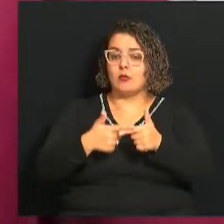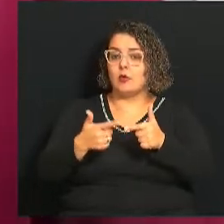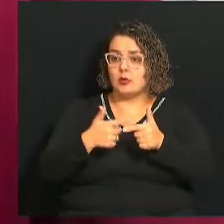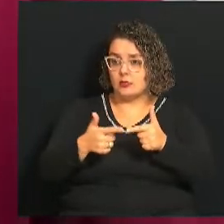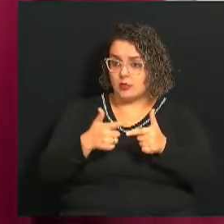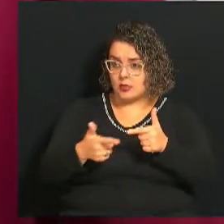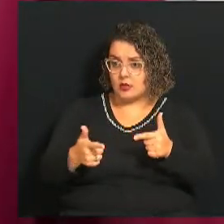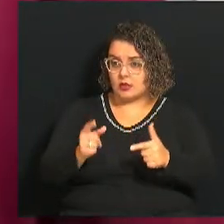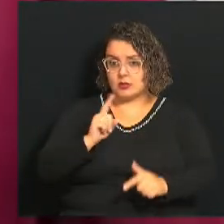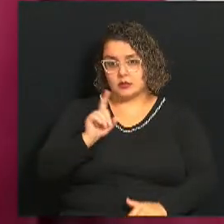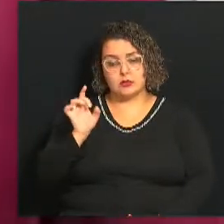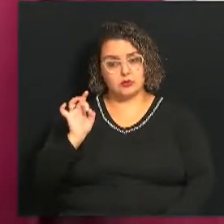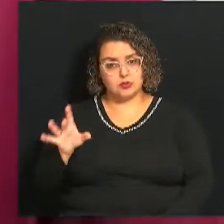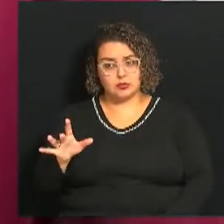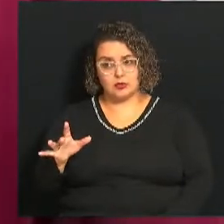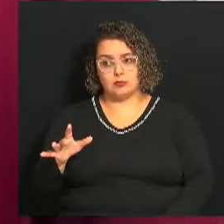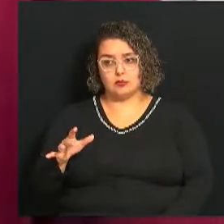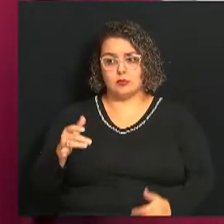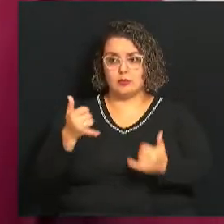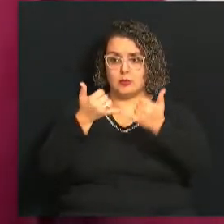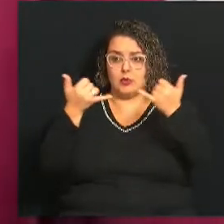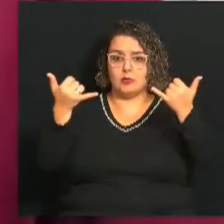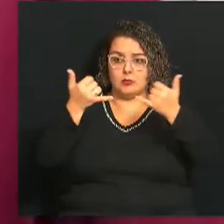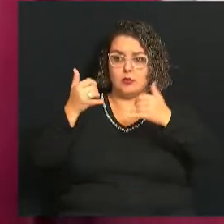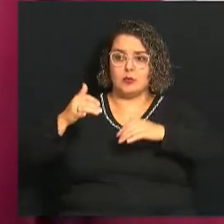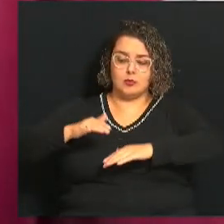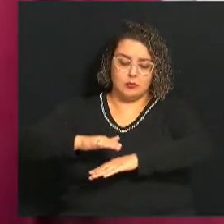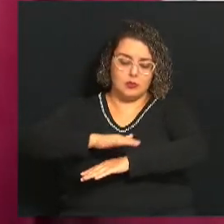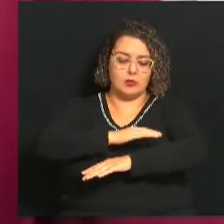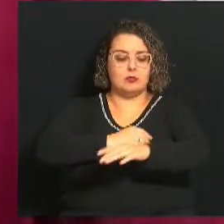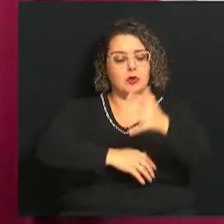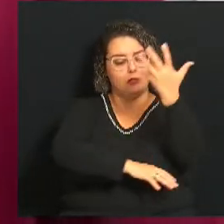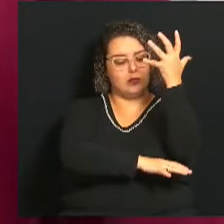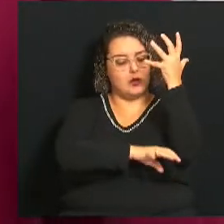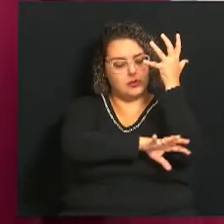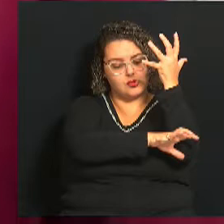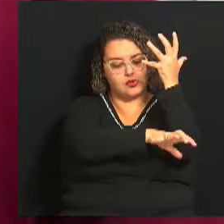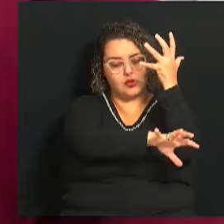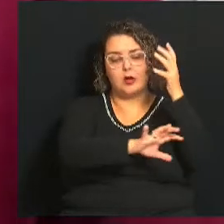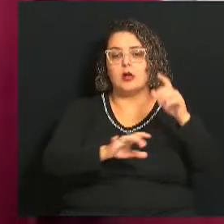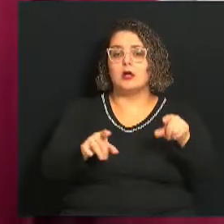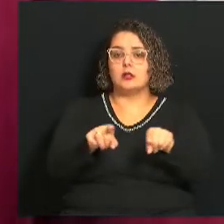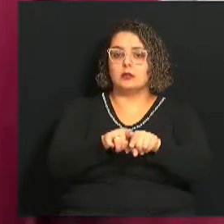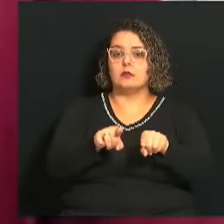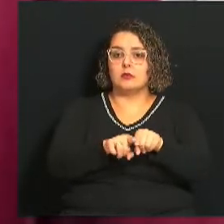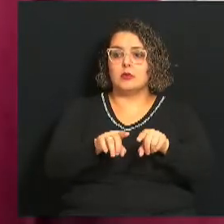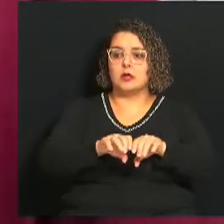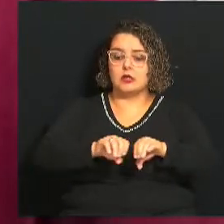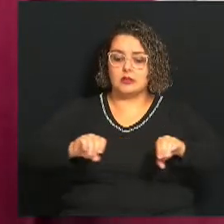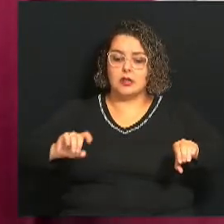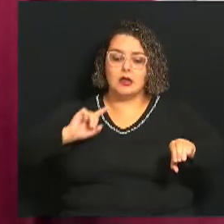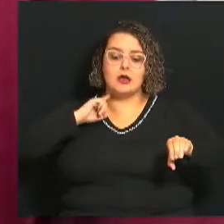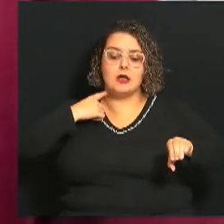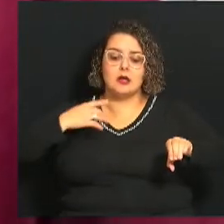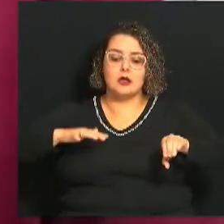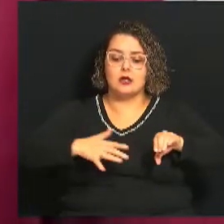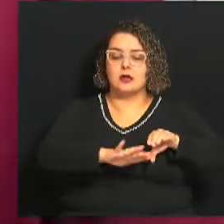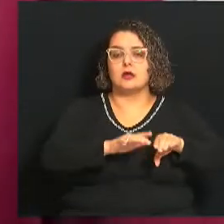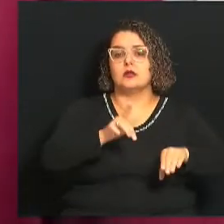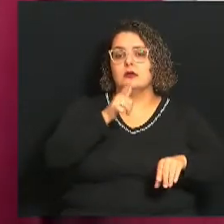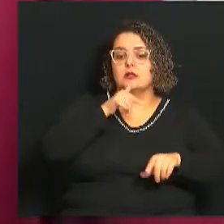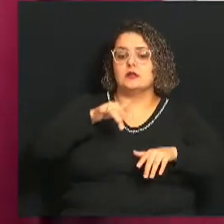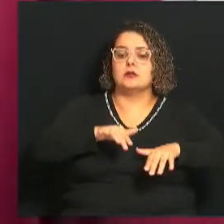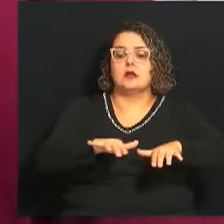não só para a rede, mas do calçamento, como ele colocou, da rede de água, de esgoto, para o munícipe que quer transitar nas